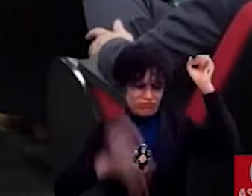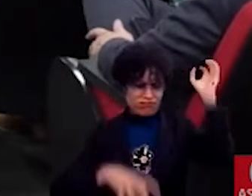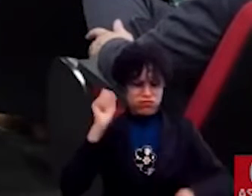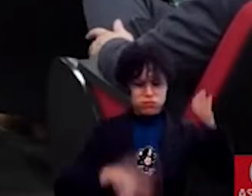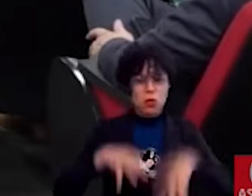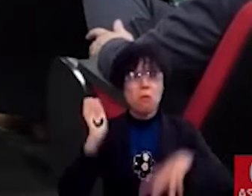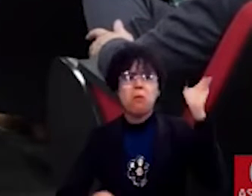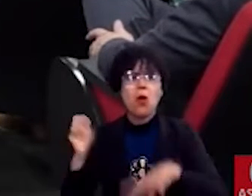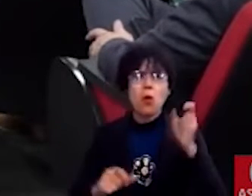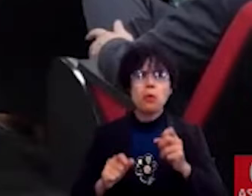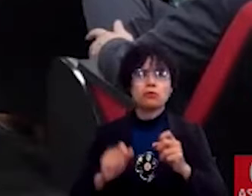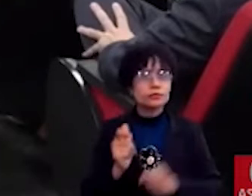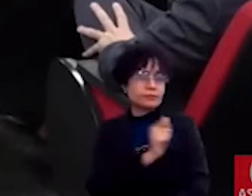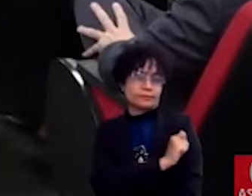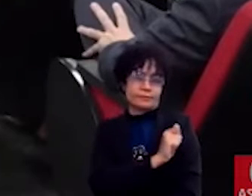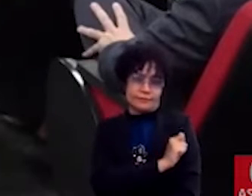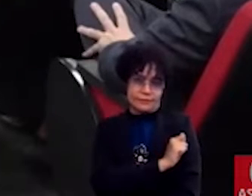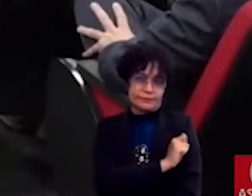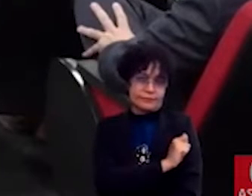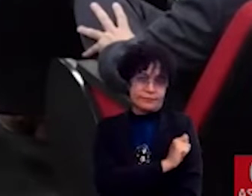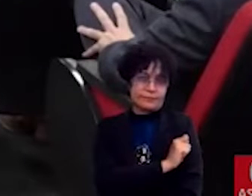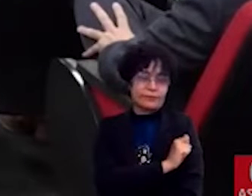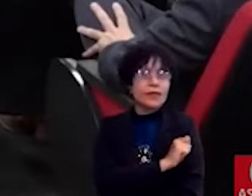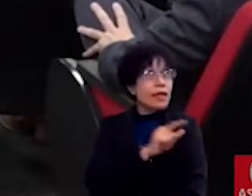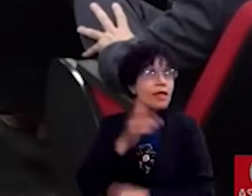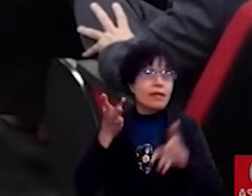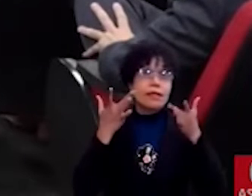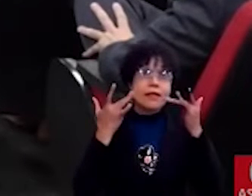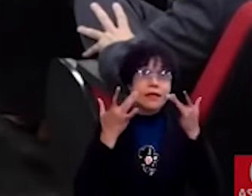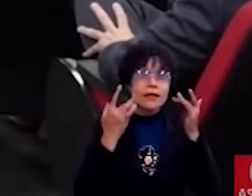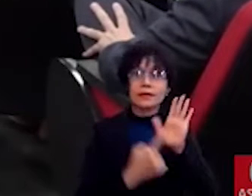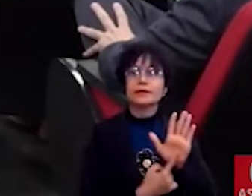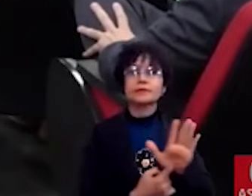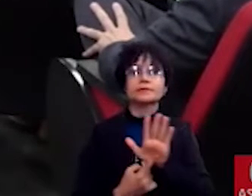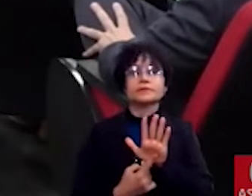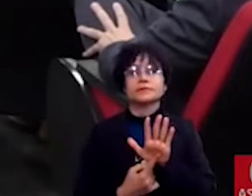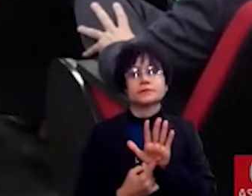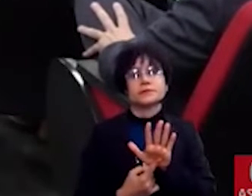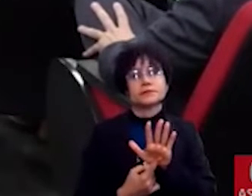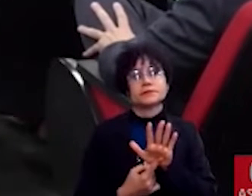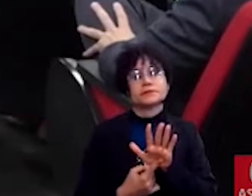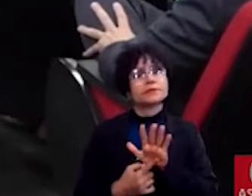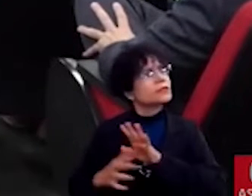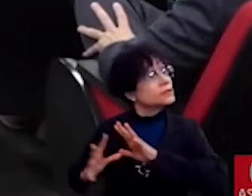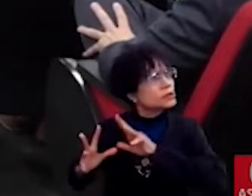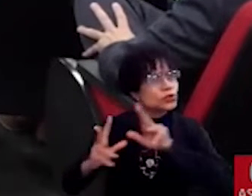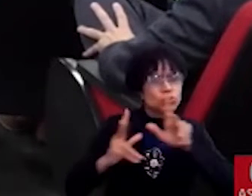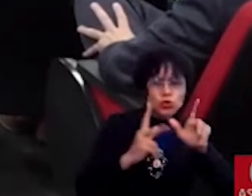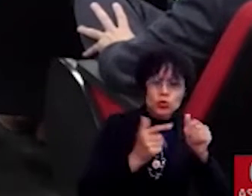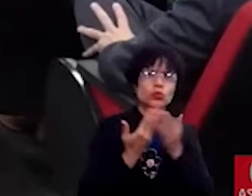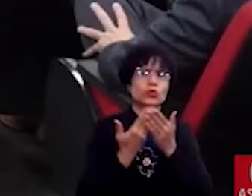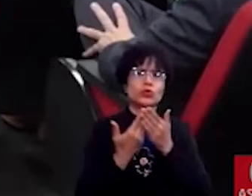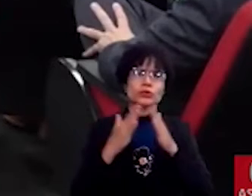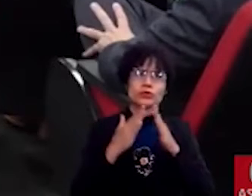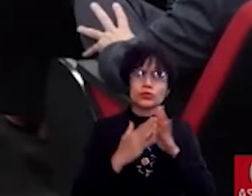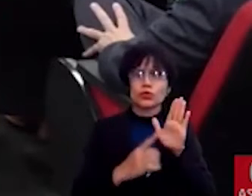encontro acontece na sede das Promotorias de Justiça de Cuiabá e está sendo transmitido ao vivo pelo canal do Ministério Público